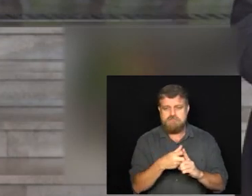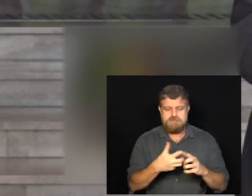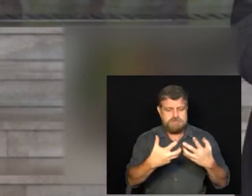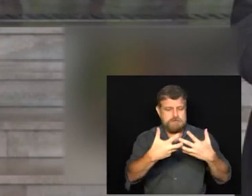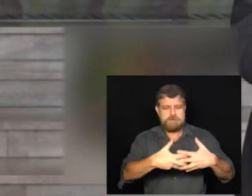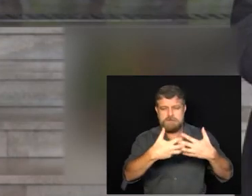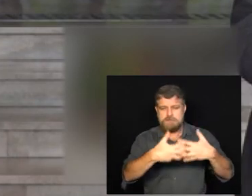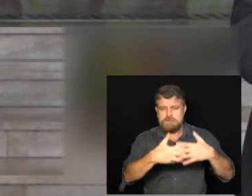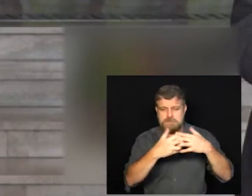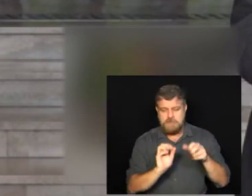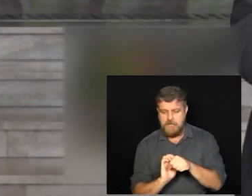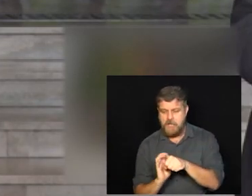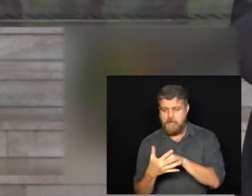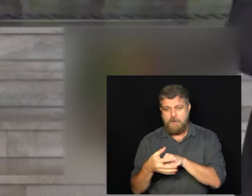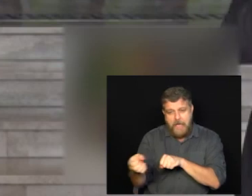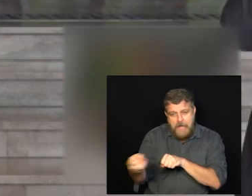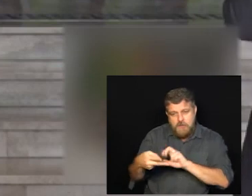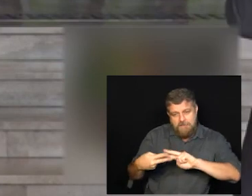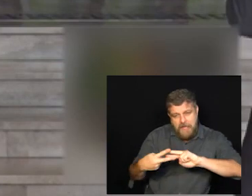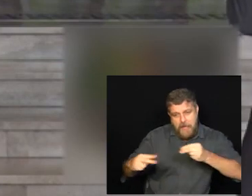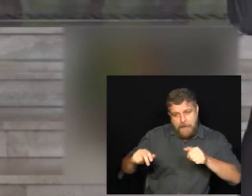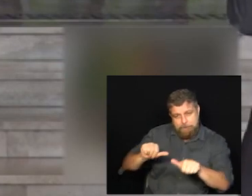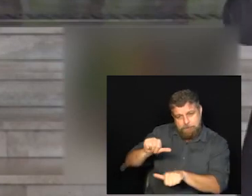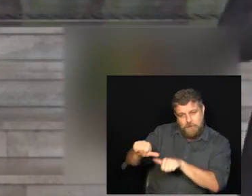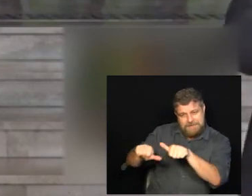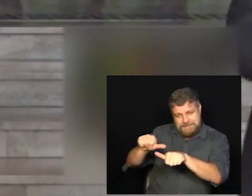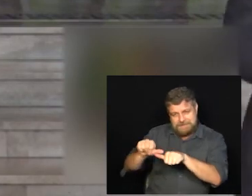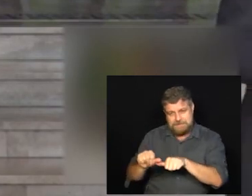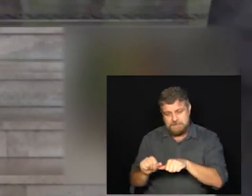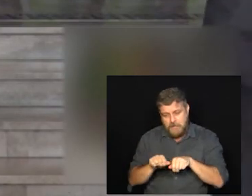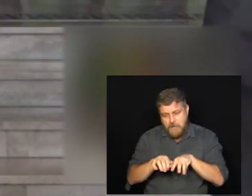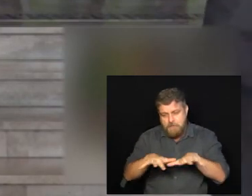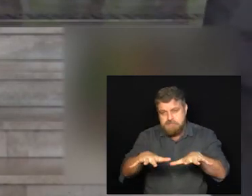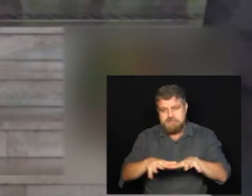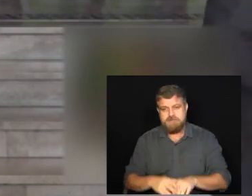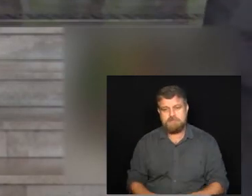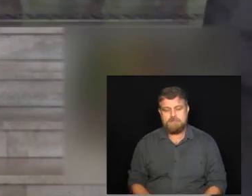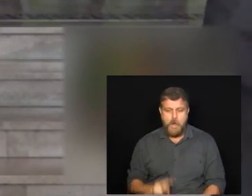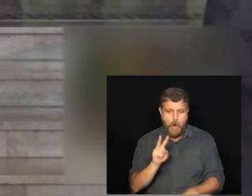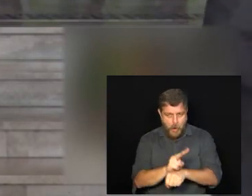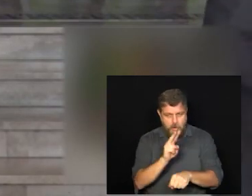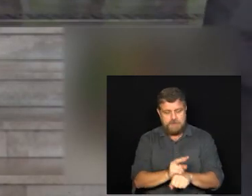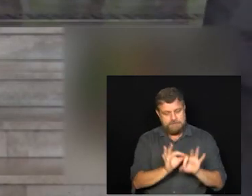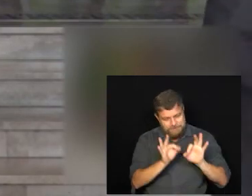vacinados contra as novas variantes da Covid-19.